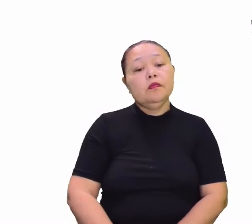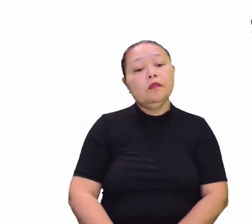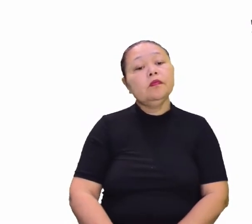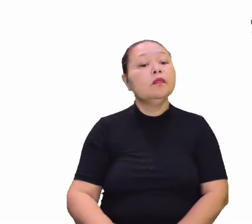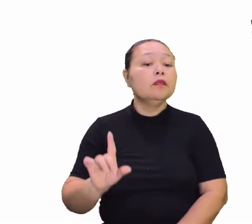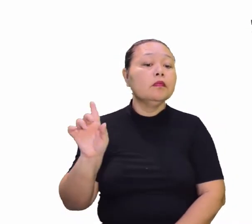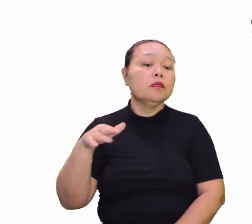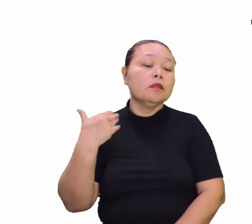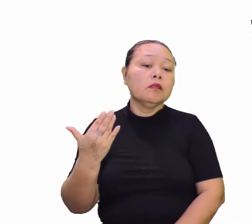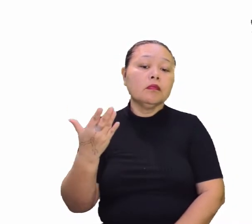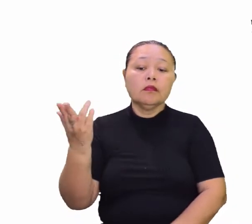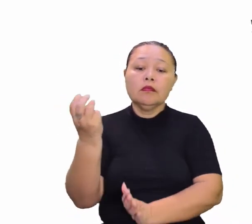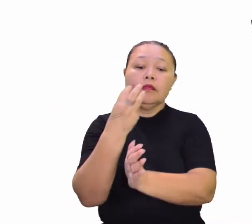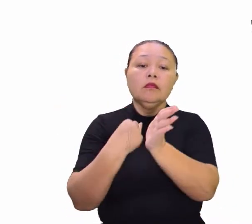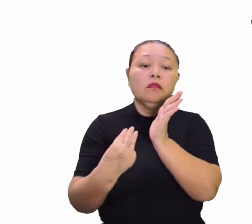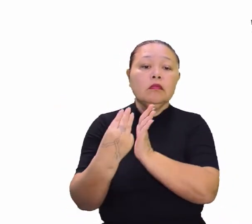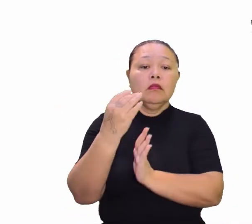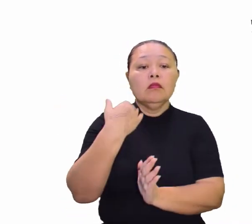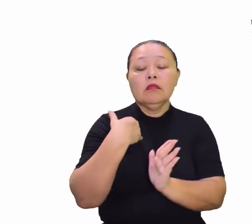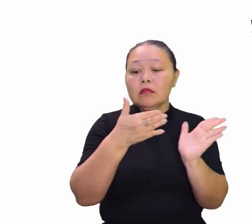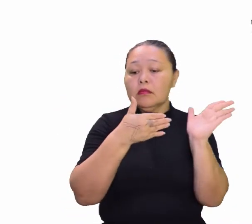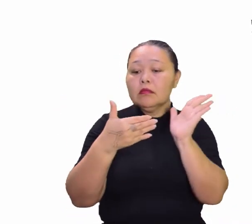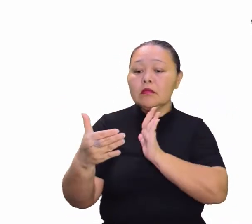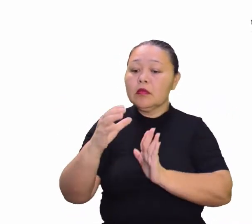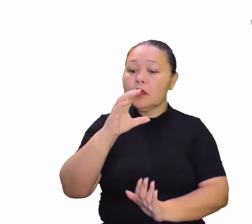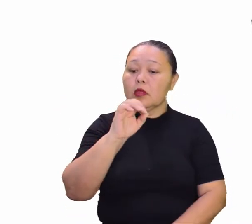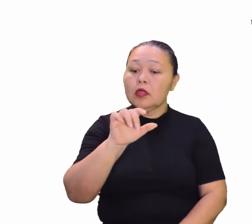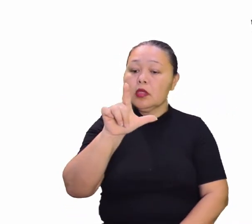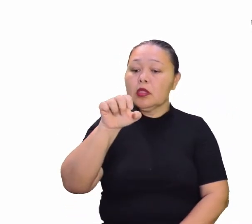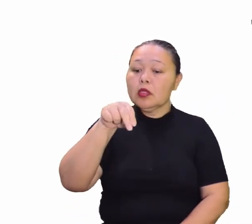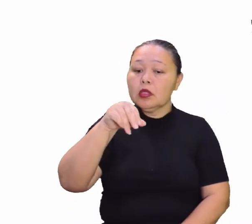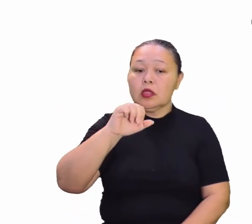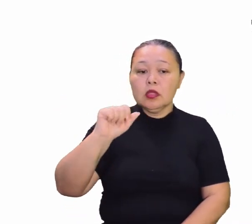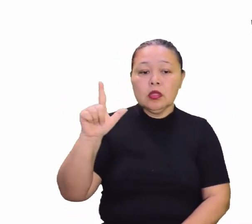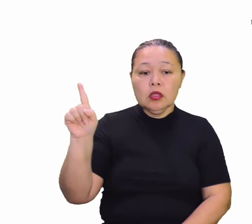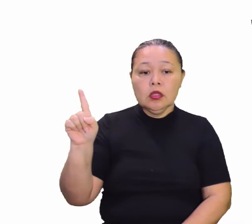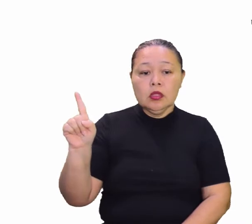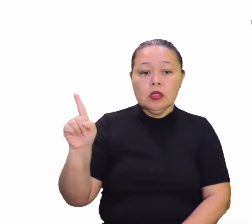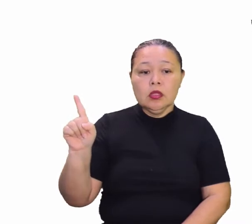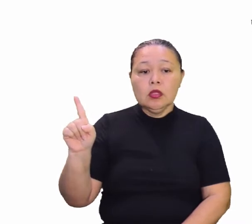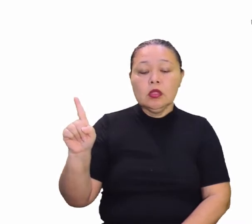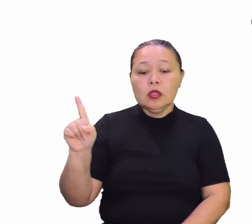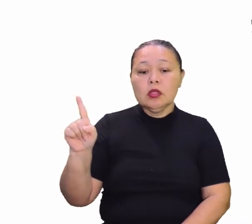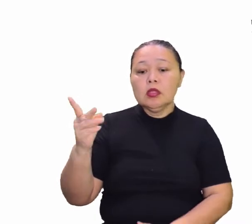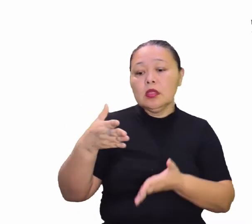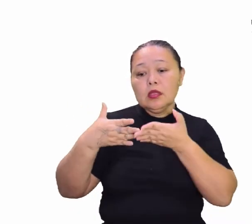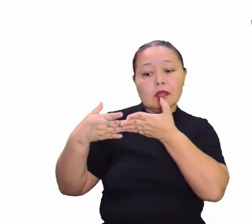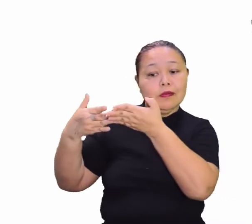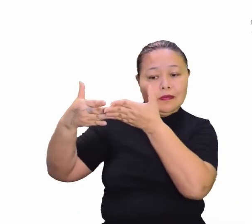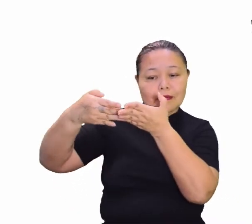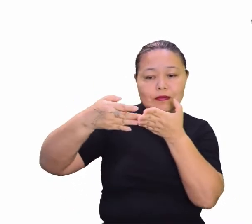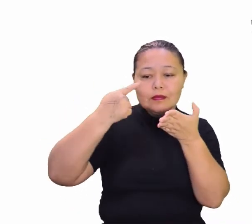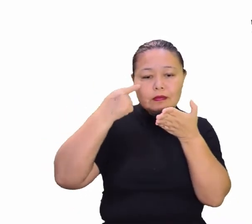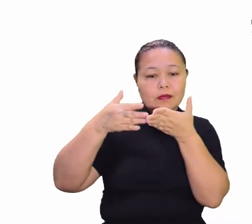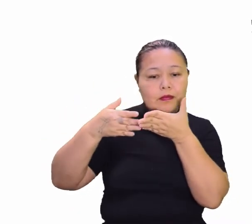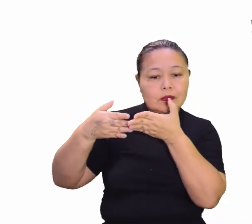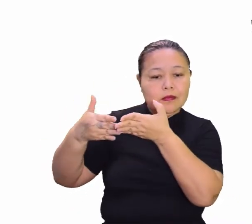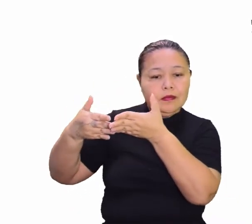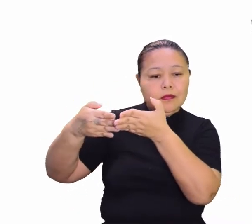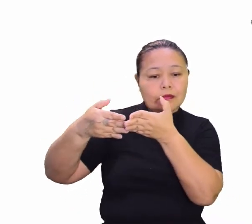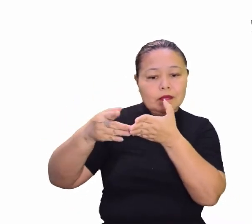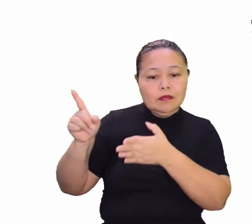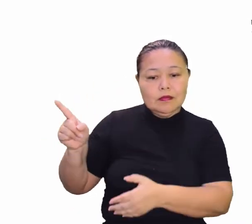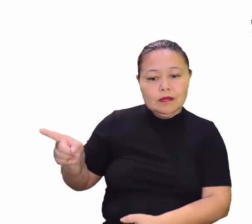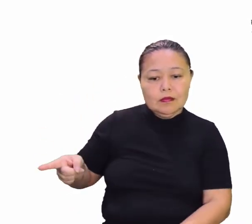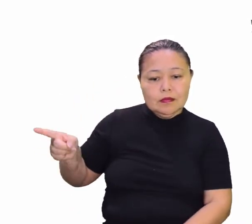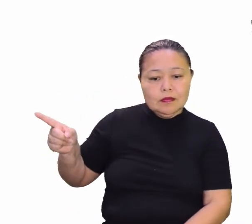Aí nós temos aqui um mapinha do período colonial, esse processo aí, ó, das viagens. Aqui nós temos a